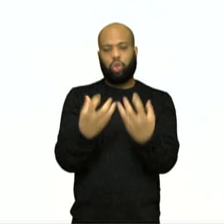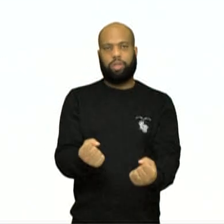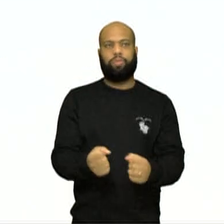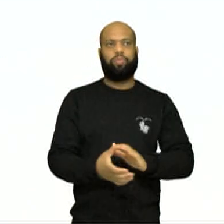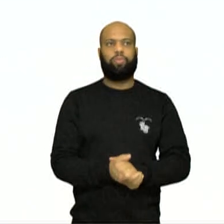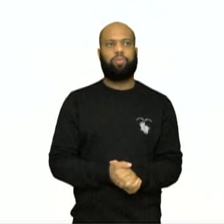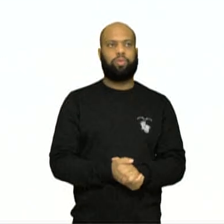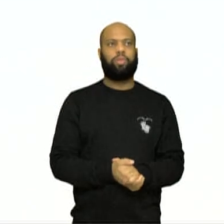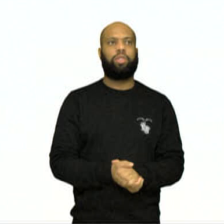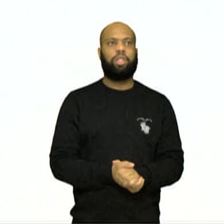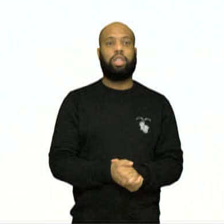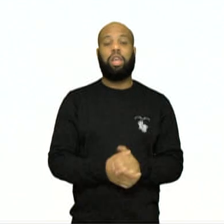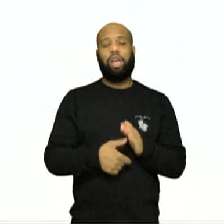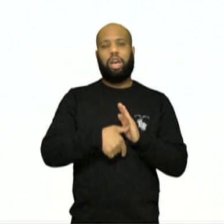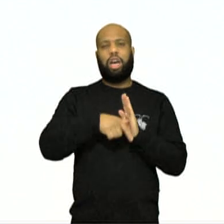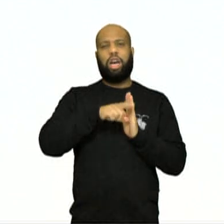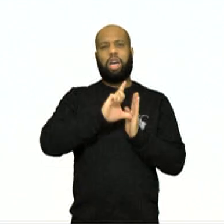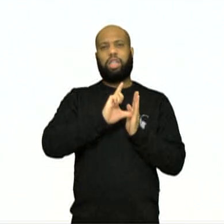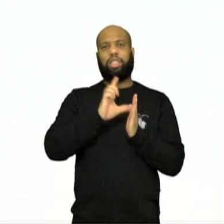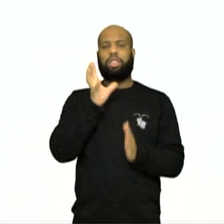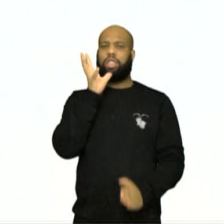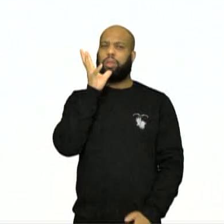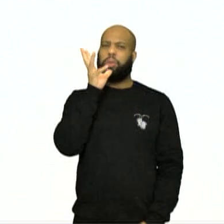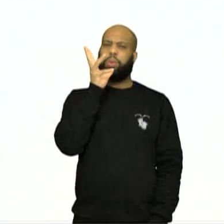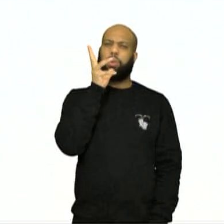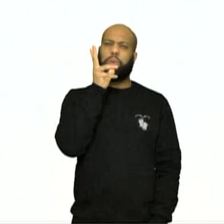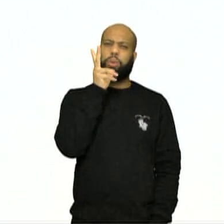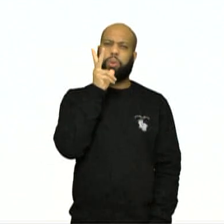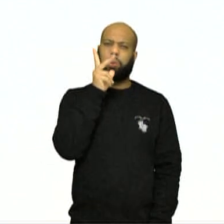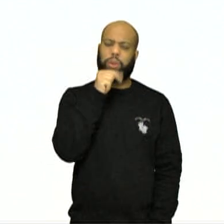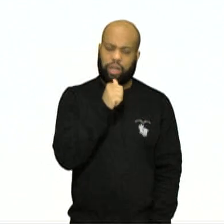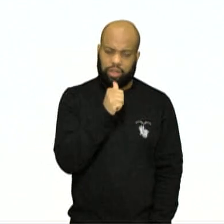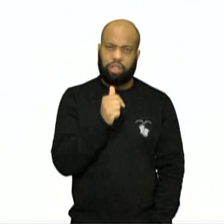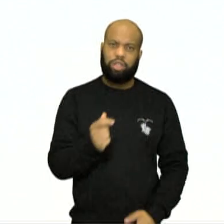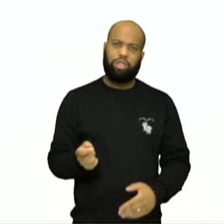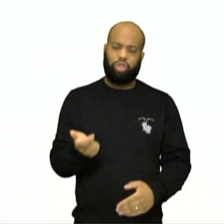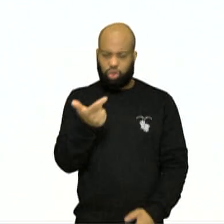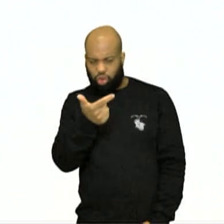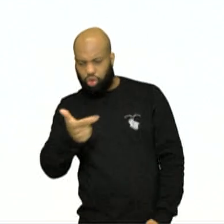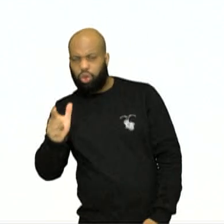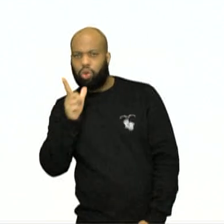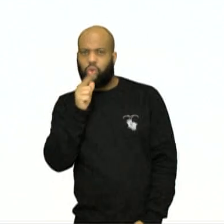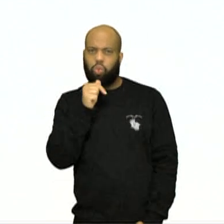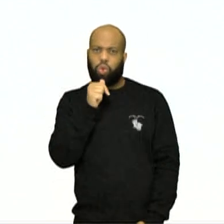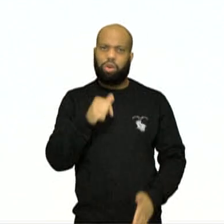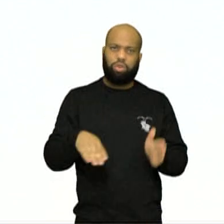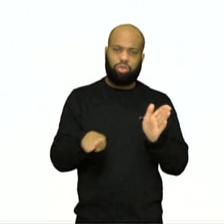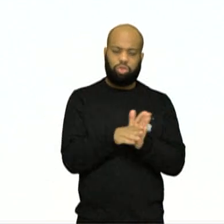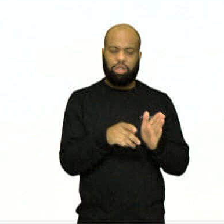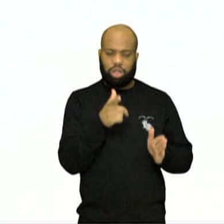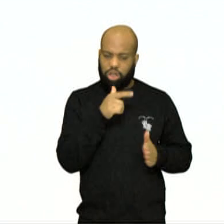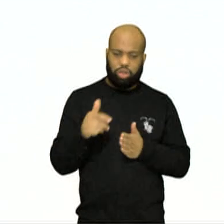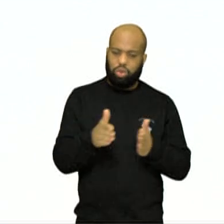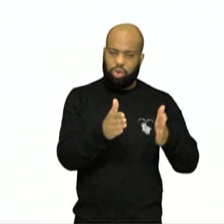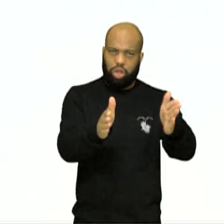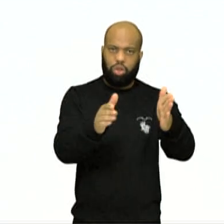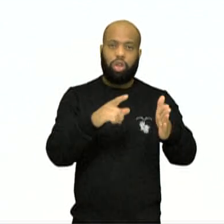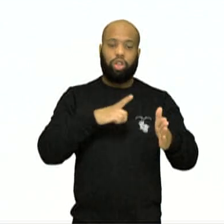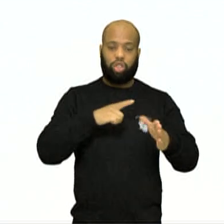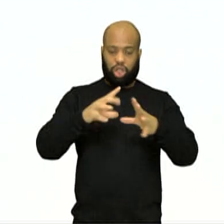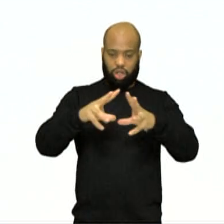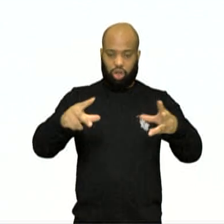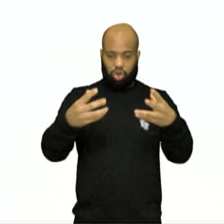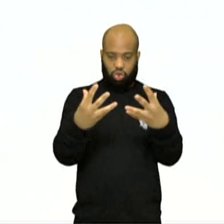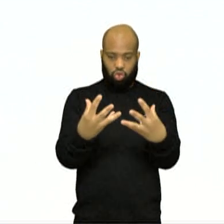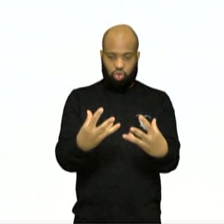Antes, demorava muito mais para essa água chegar no rio, porque tinha que infiltrar no solo. Um caminho